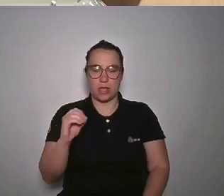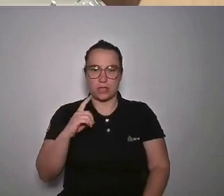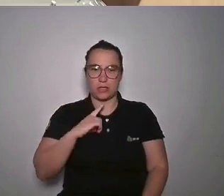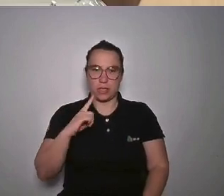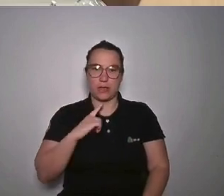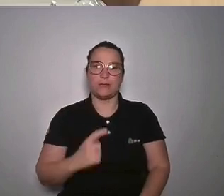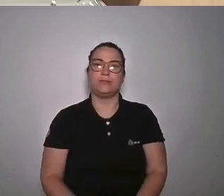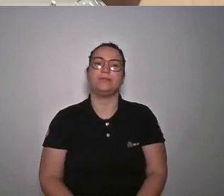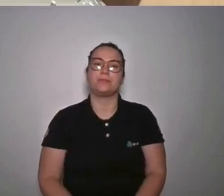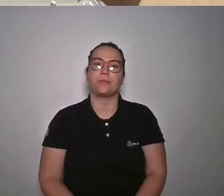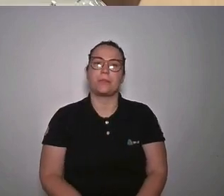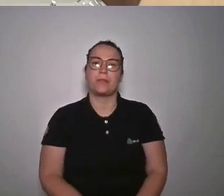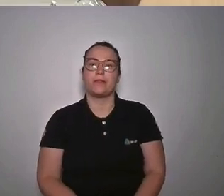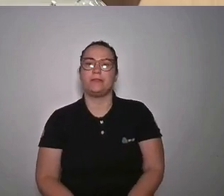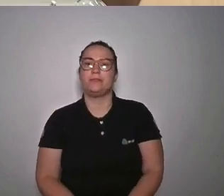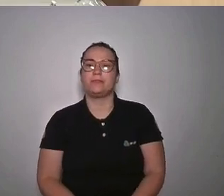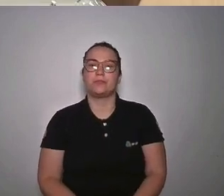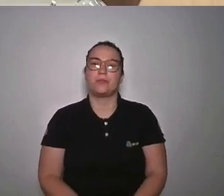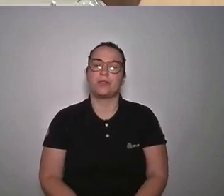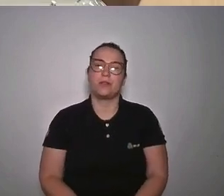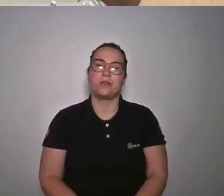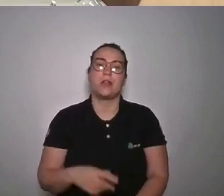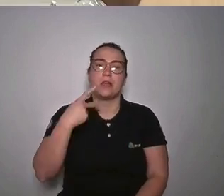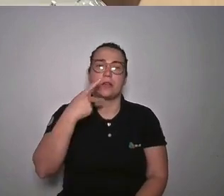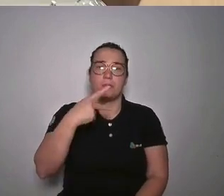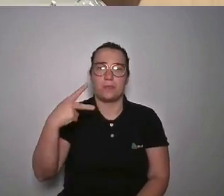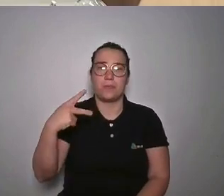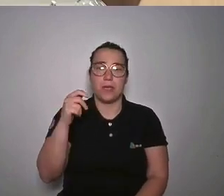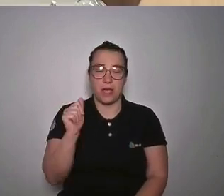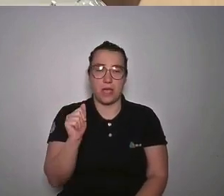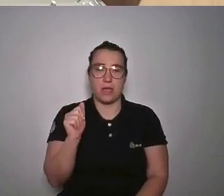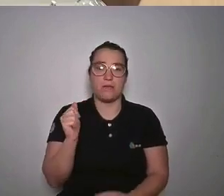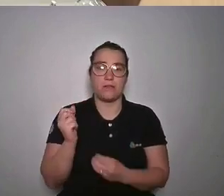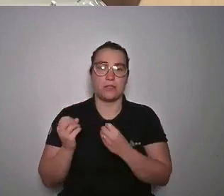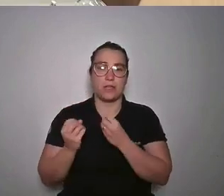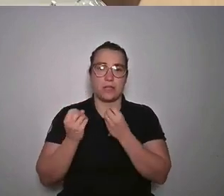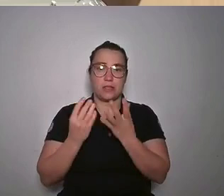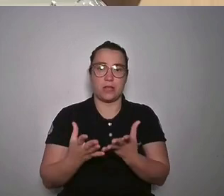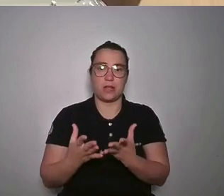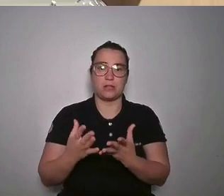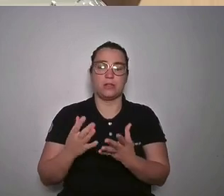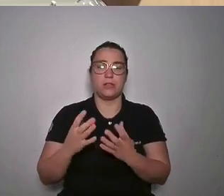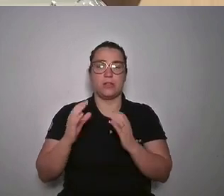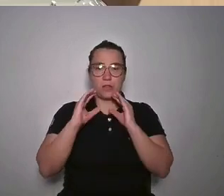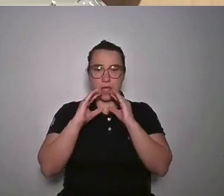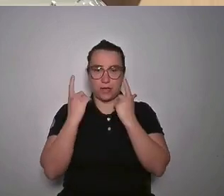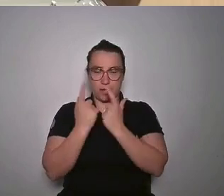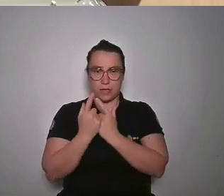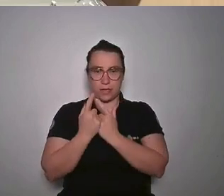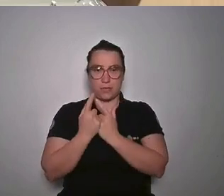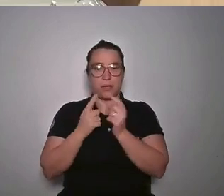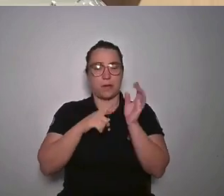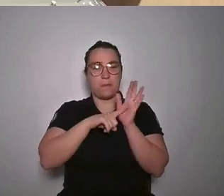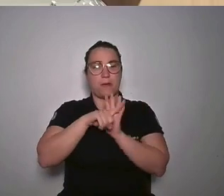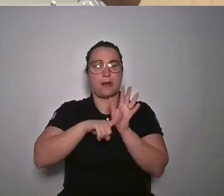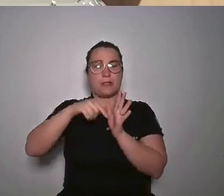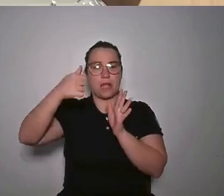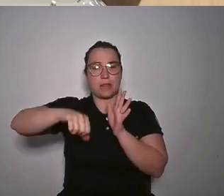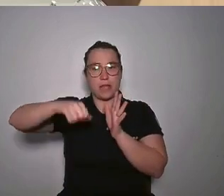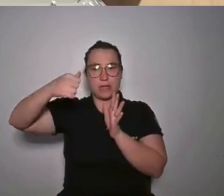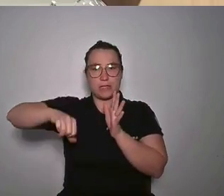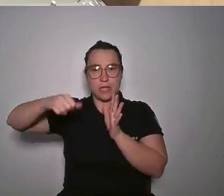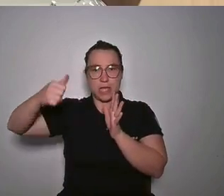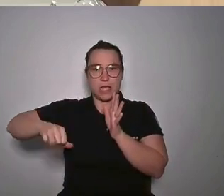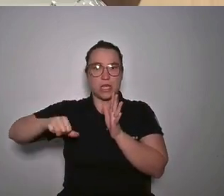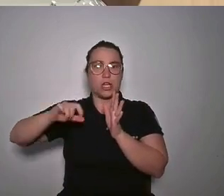que a PPA será entregue na Câmara Municipal para ser analisada